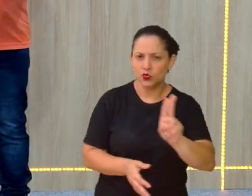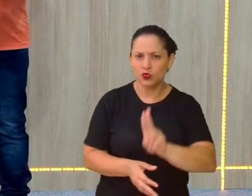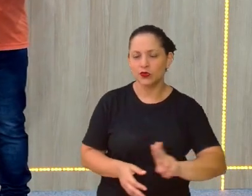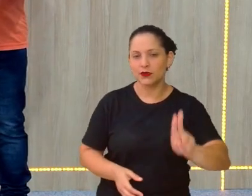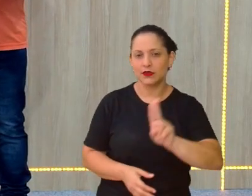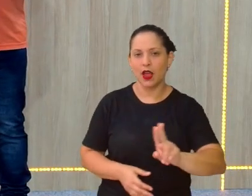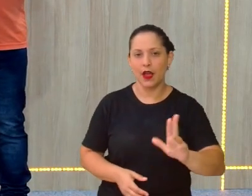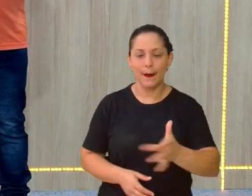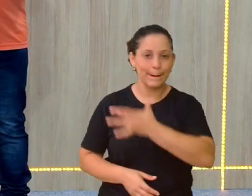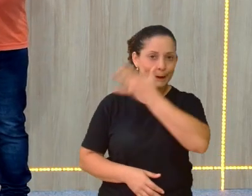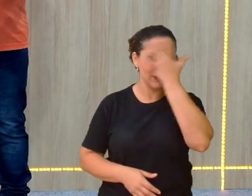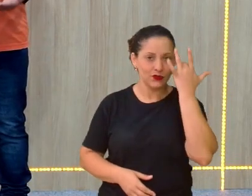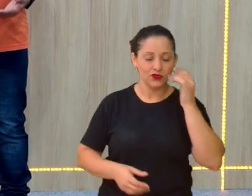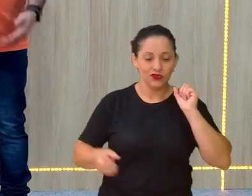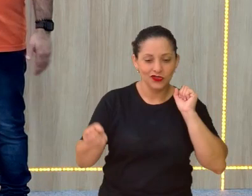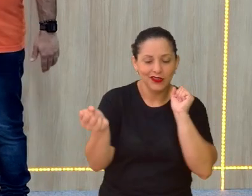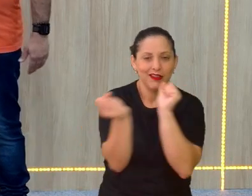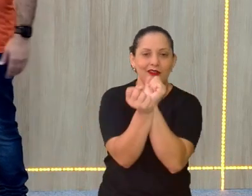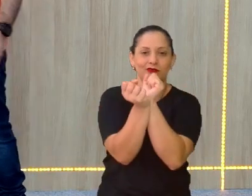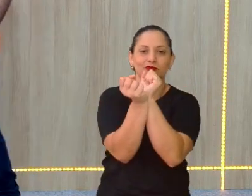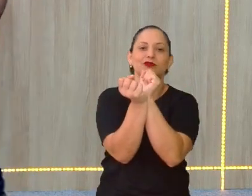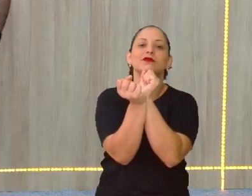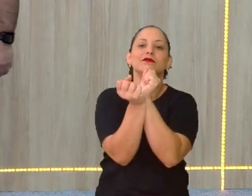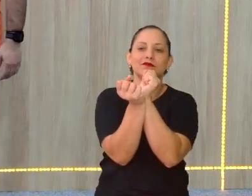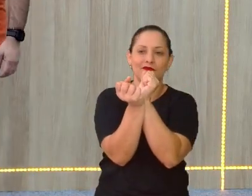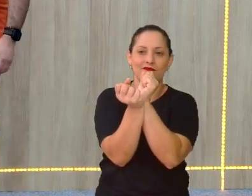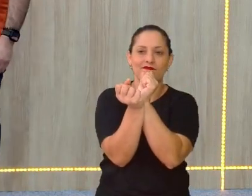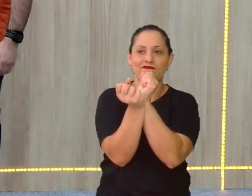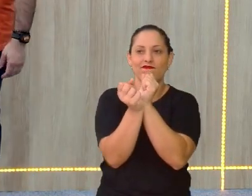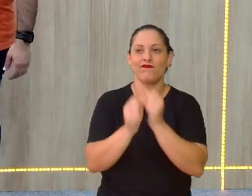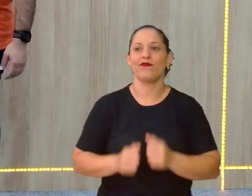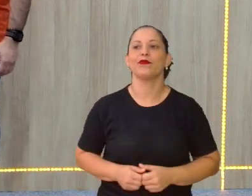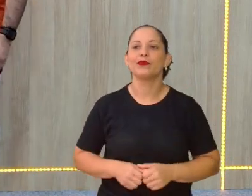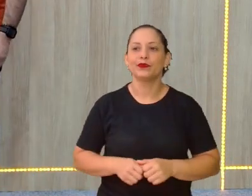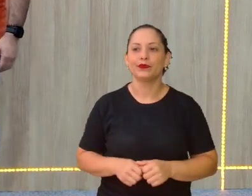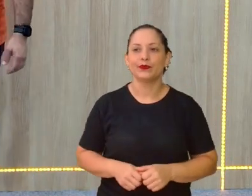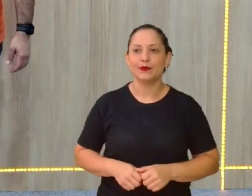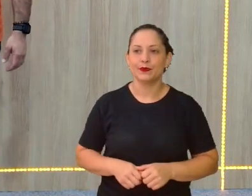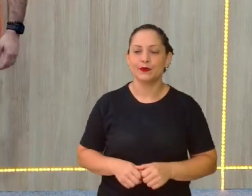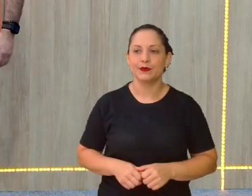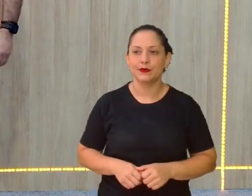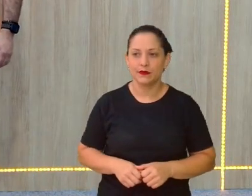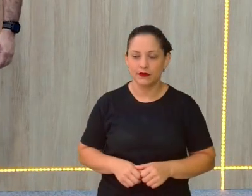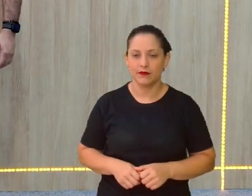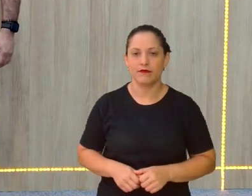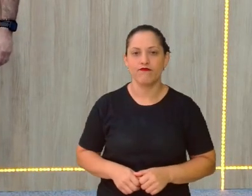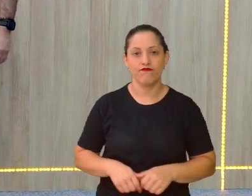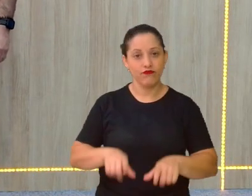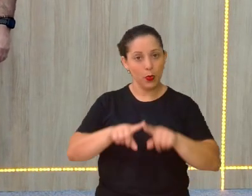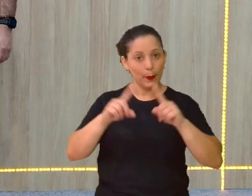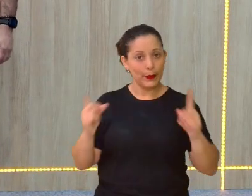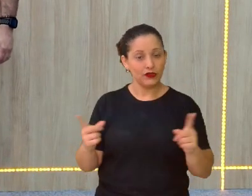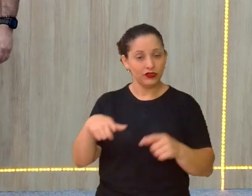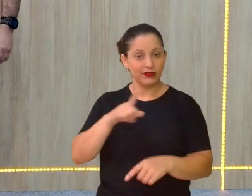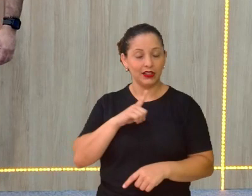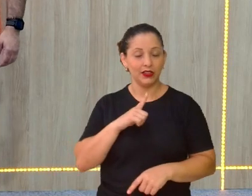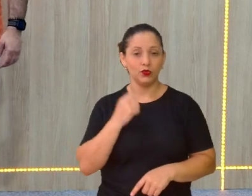pela mão, né, dos escravos, né? Então, existe, como eu já disse, né, a explicação